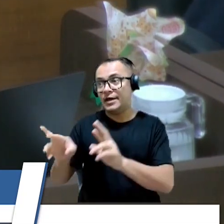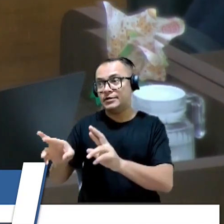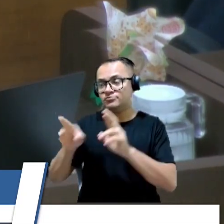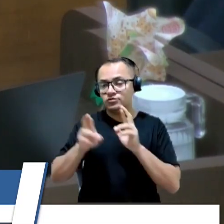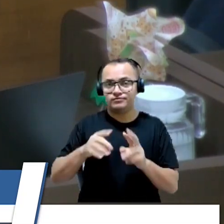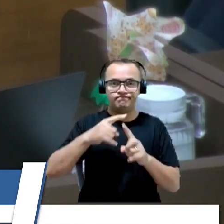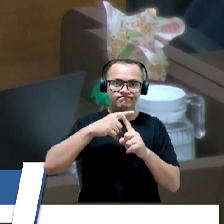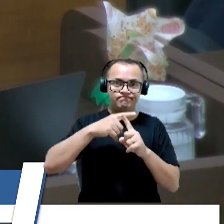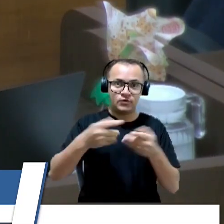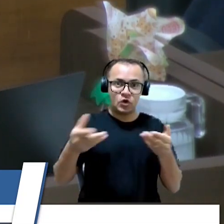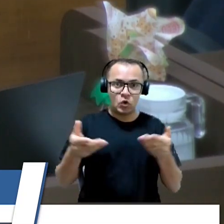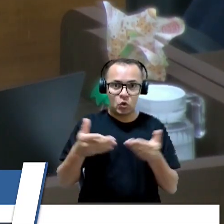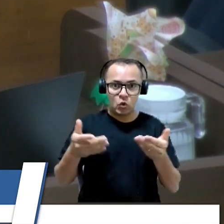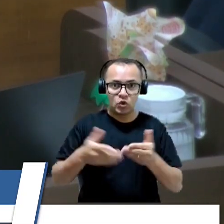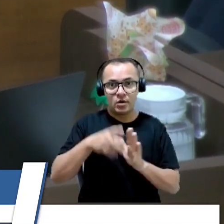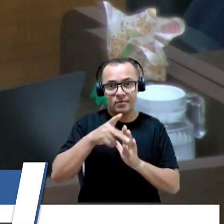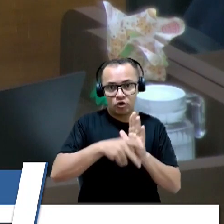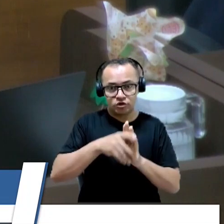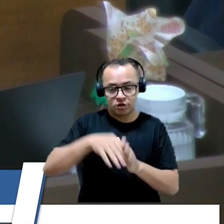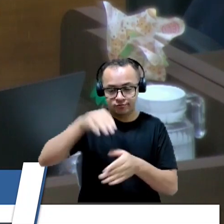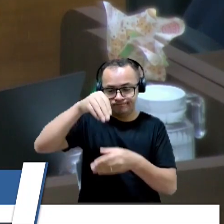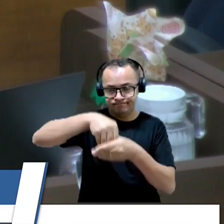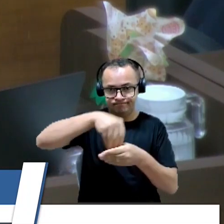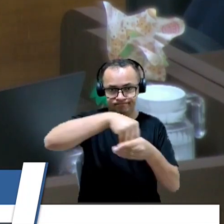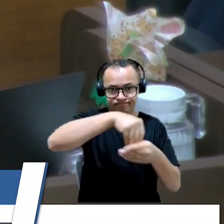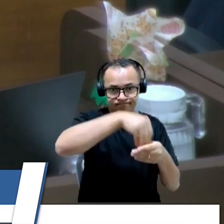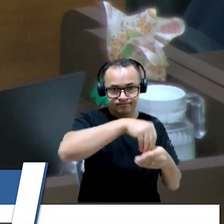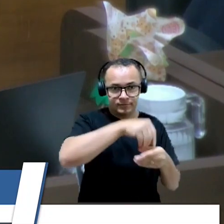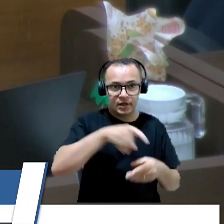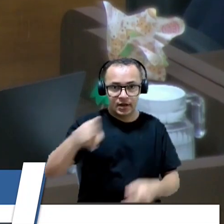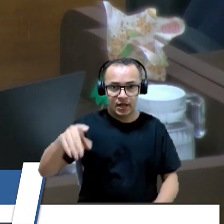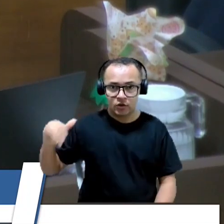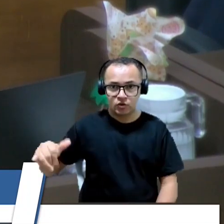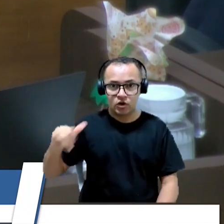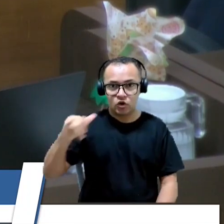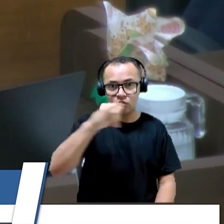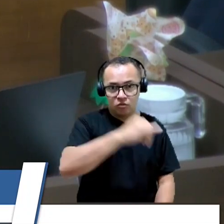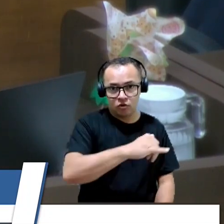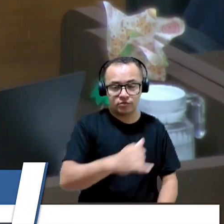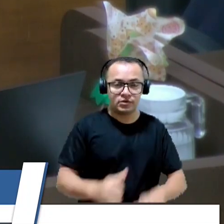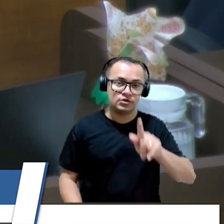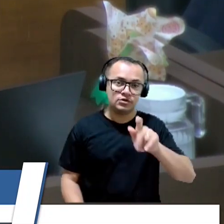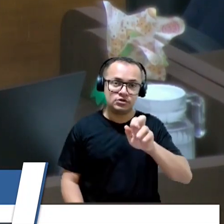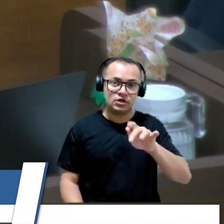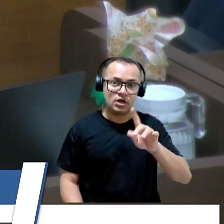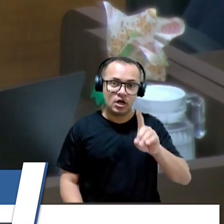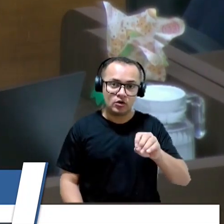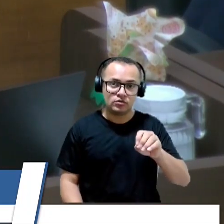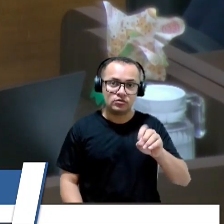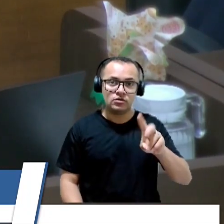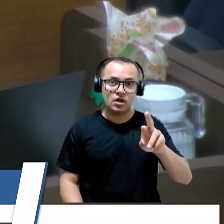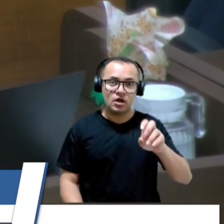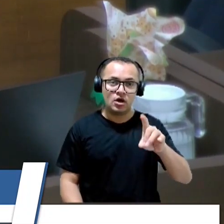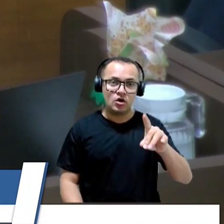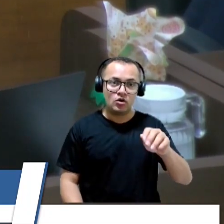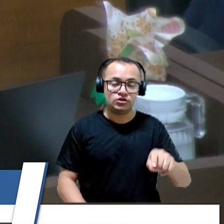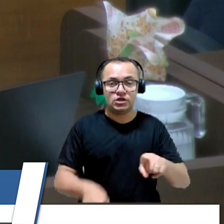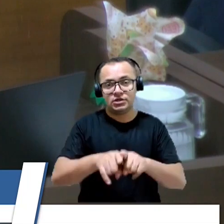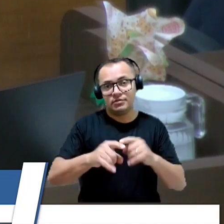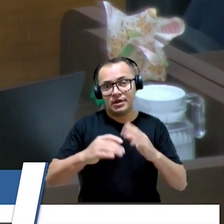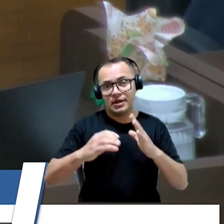projeto não somente para essas vias, no aeroporto, na Geral da Rocha, e também as creches vão ser construídas, que é